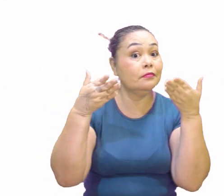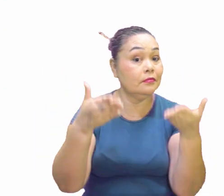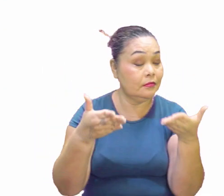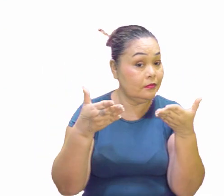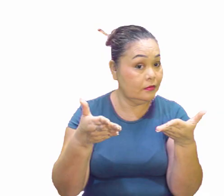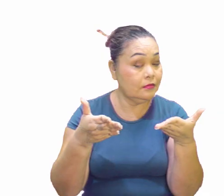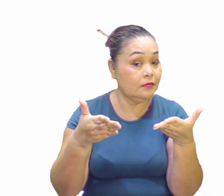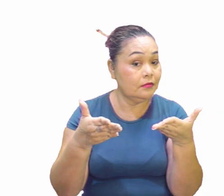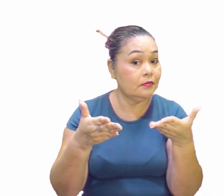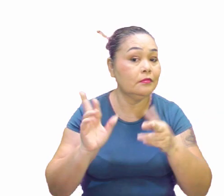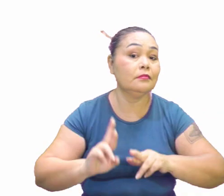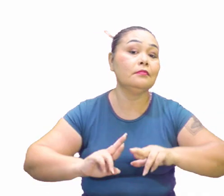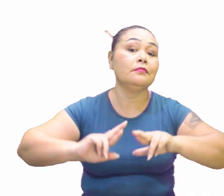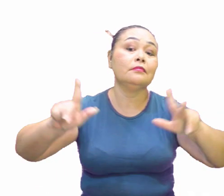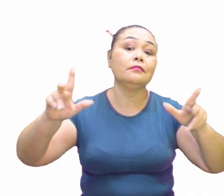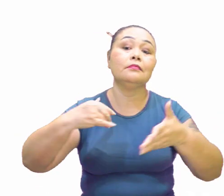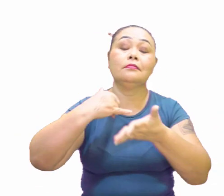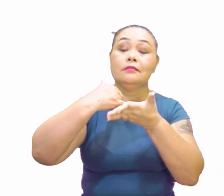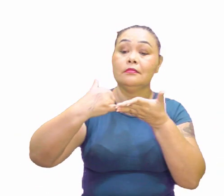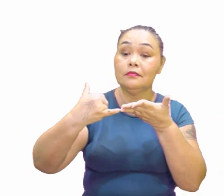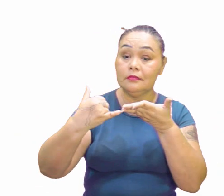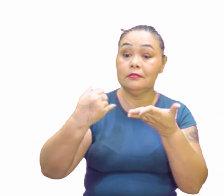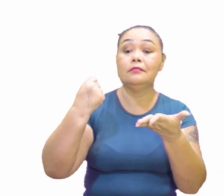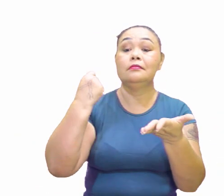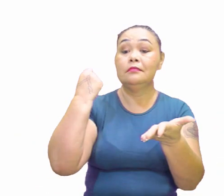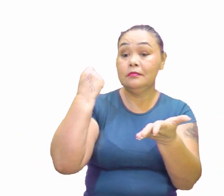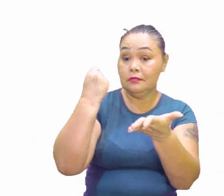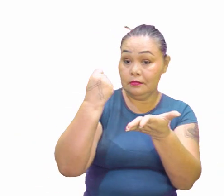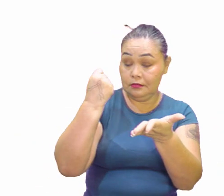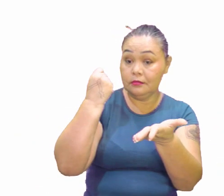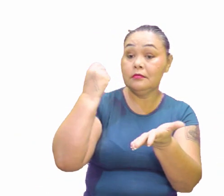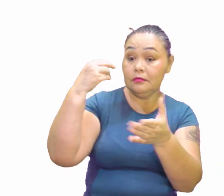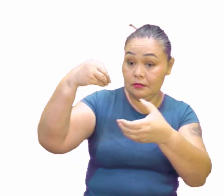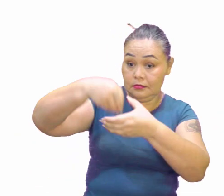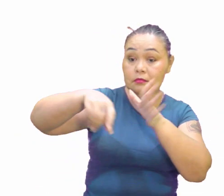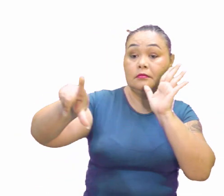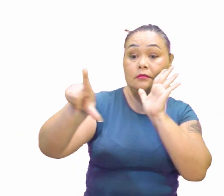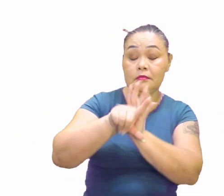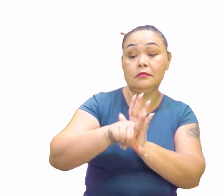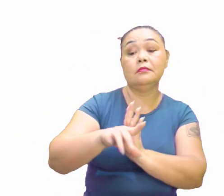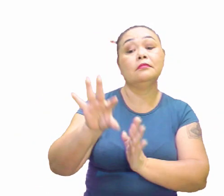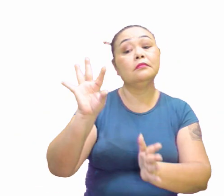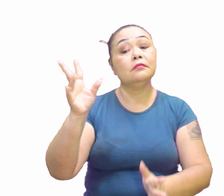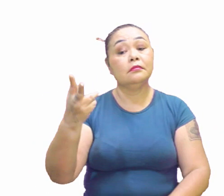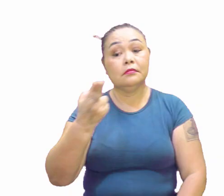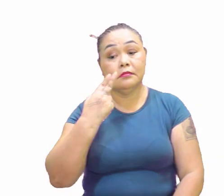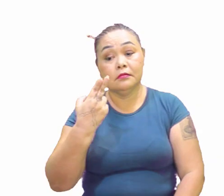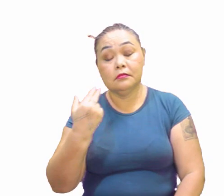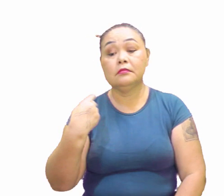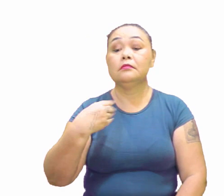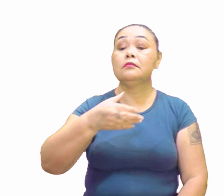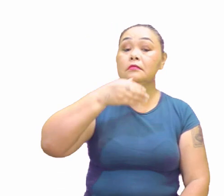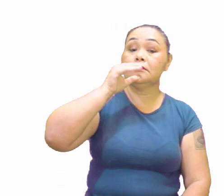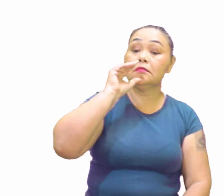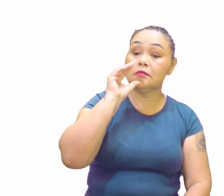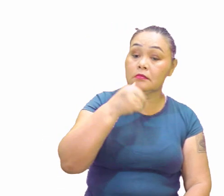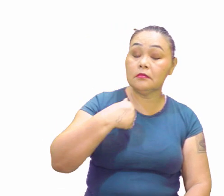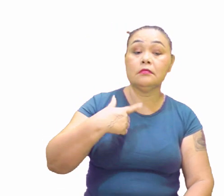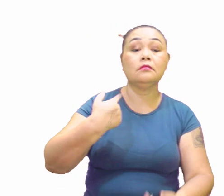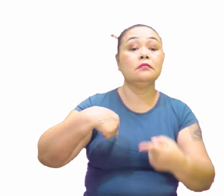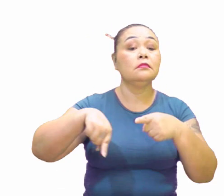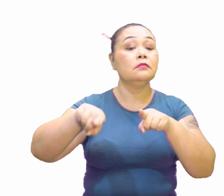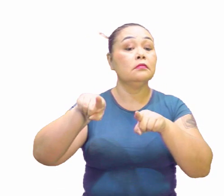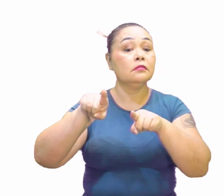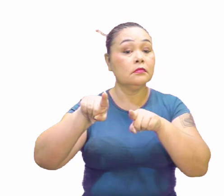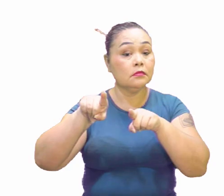lei, olha só, diferenciando as drogas lícitas, né, cigarro, álcool e medicamento,